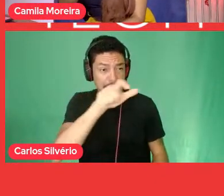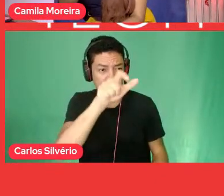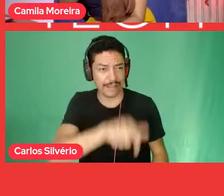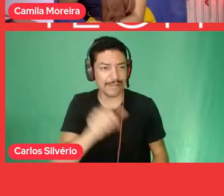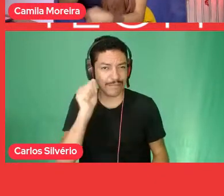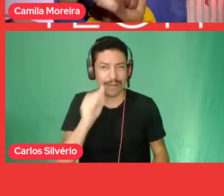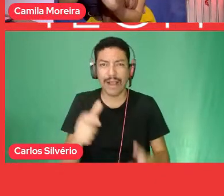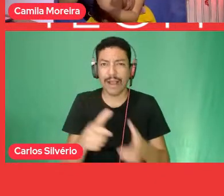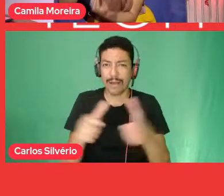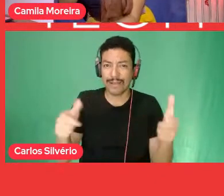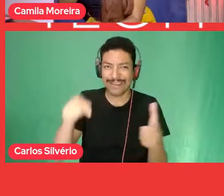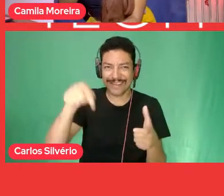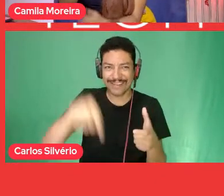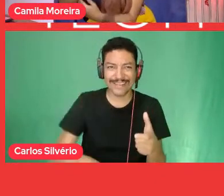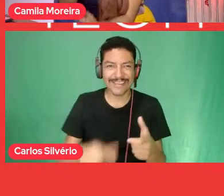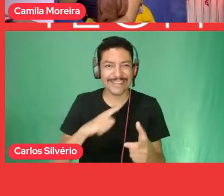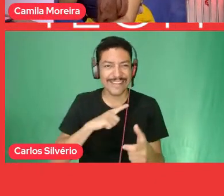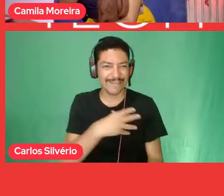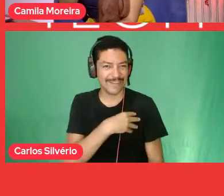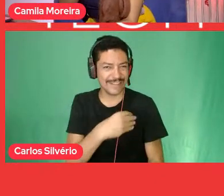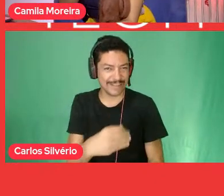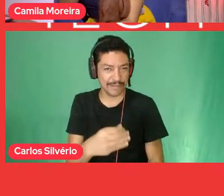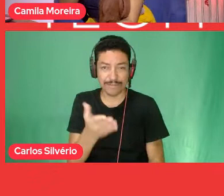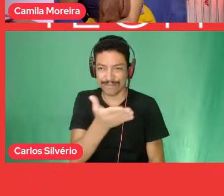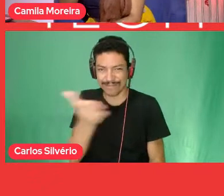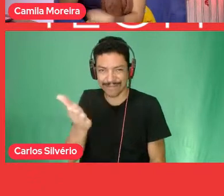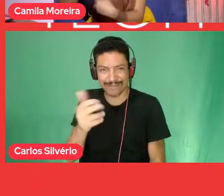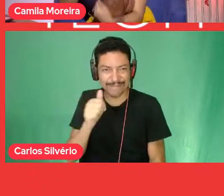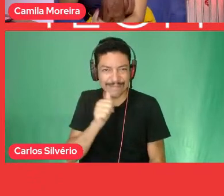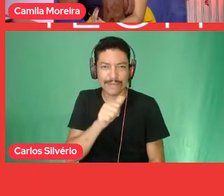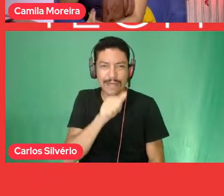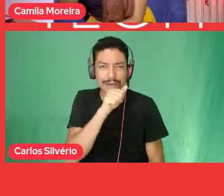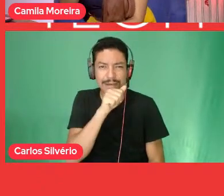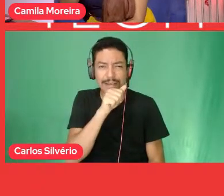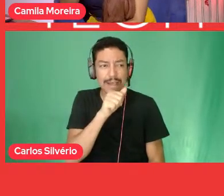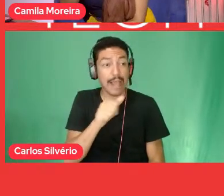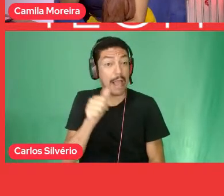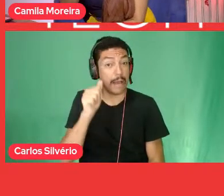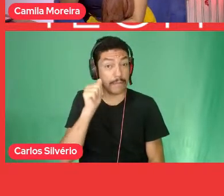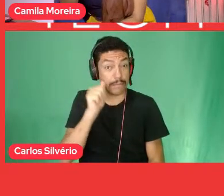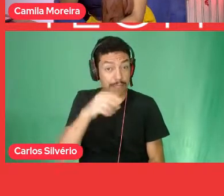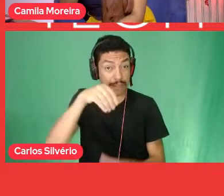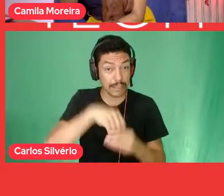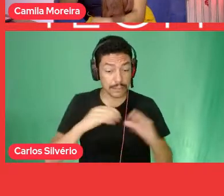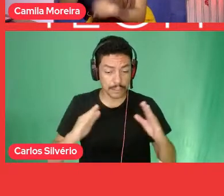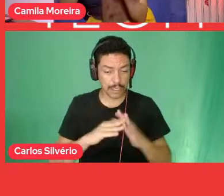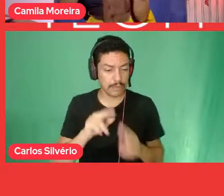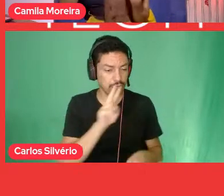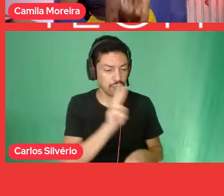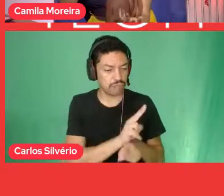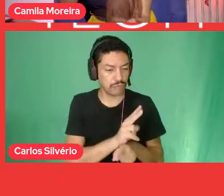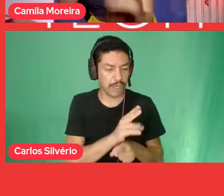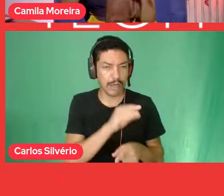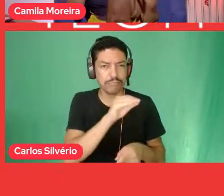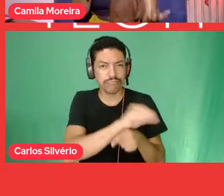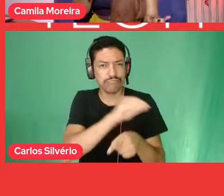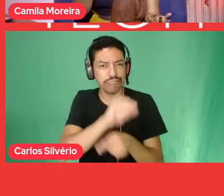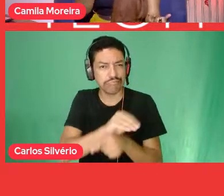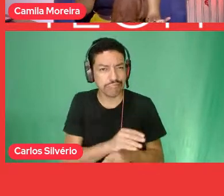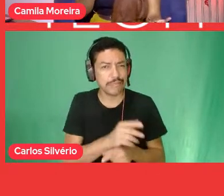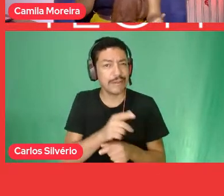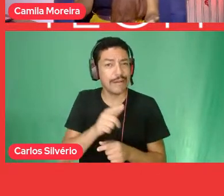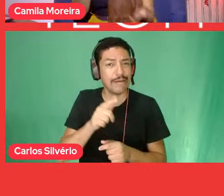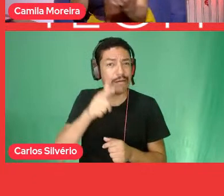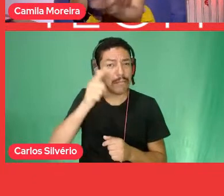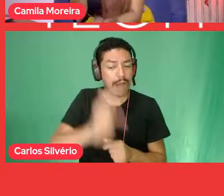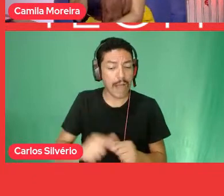maioria é mãe. Essa mulher que cuida de outras pessoas, que tem cuidado de terceiros, né? Que também tem que se olhar, quer se